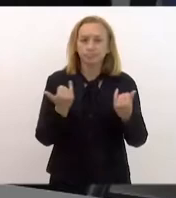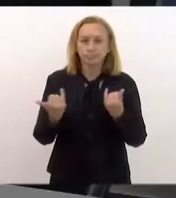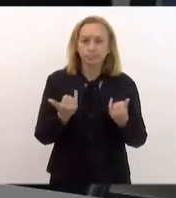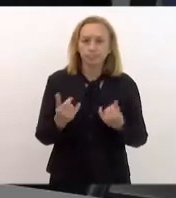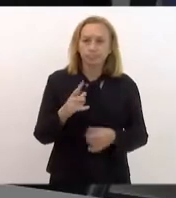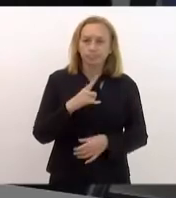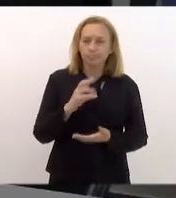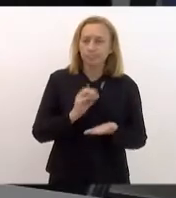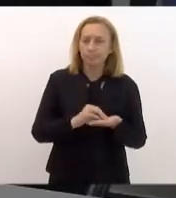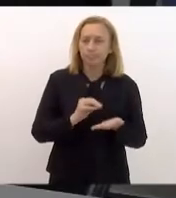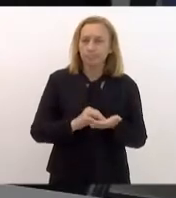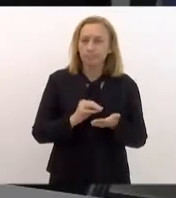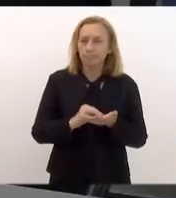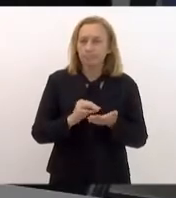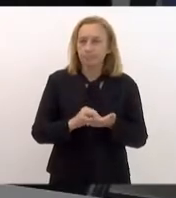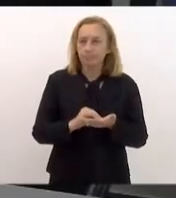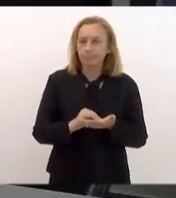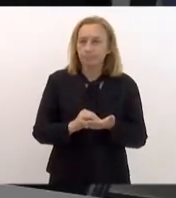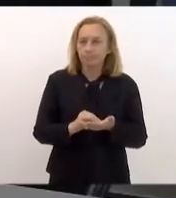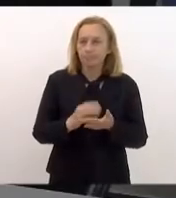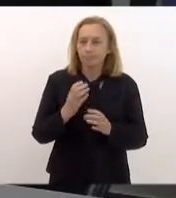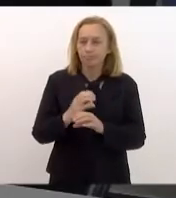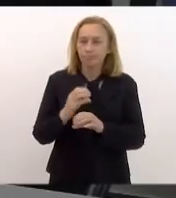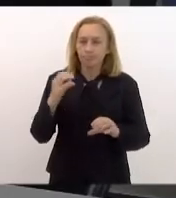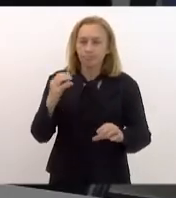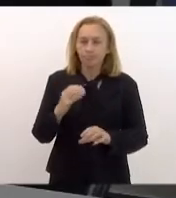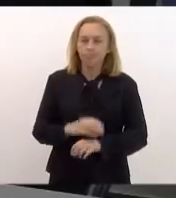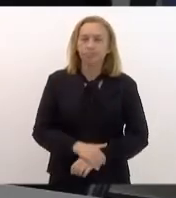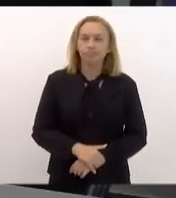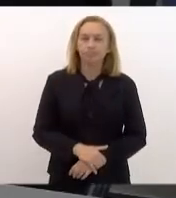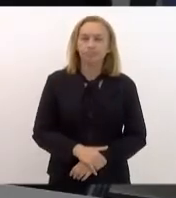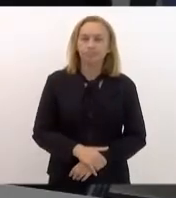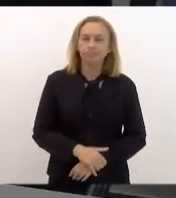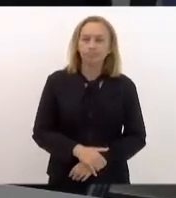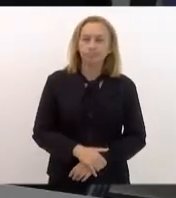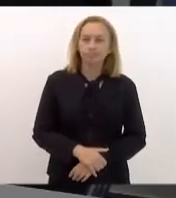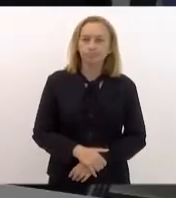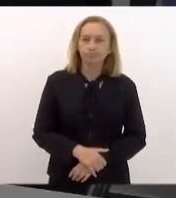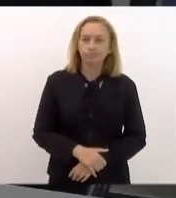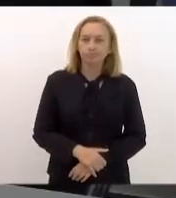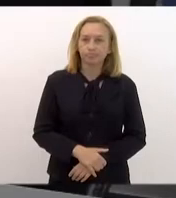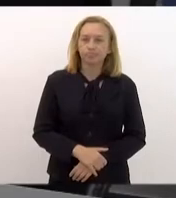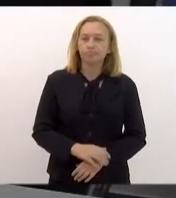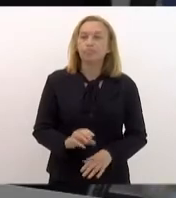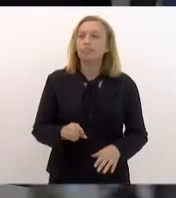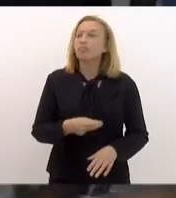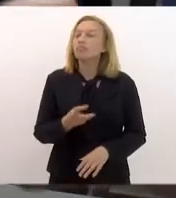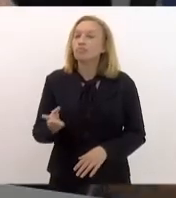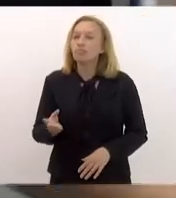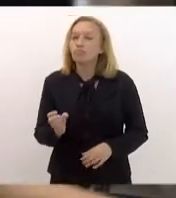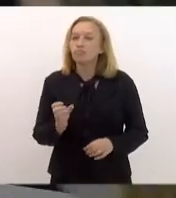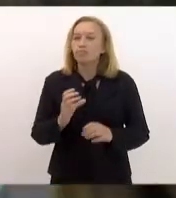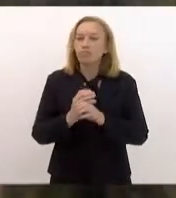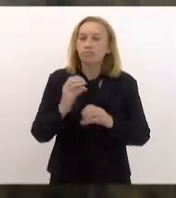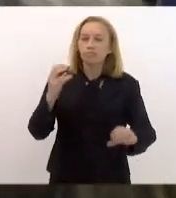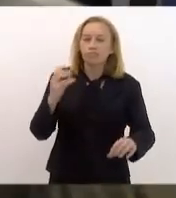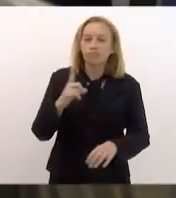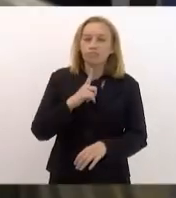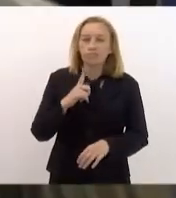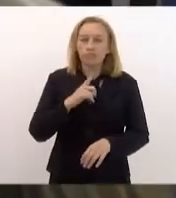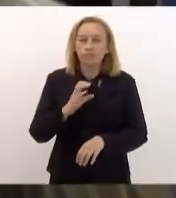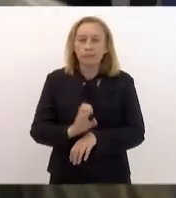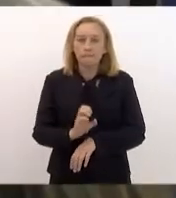que faltavam engenheiros profissionais das desapropriações. Quantos engenheiros hoje o Estado tem? 200, 300